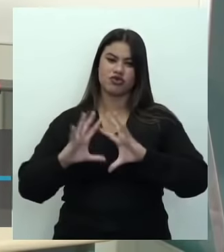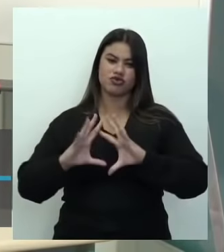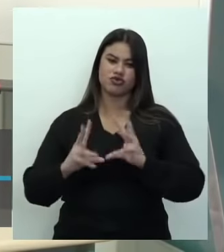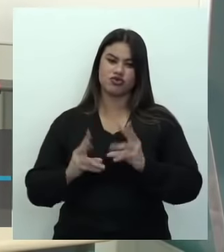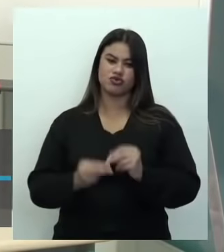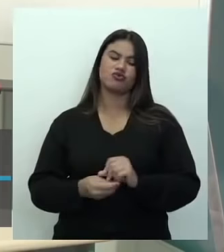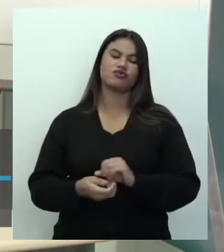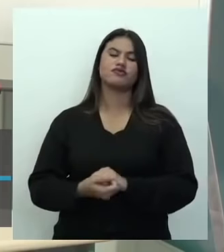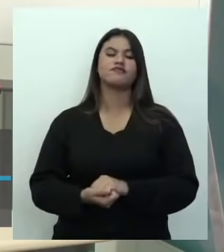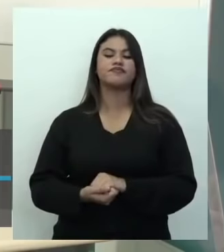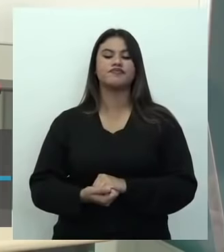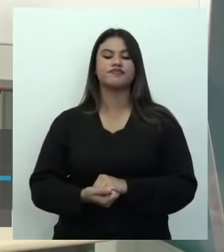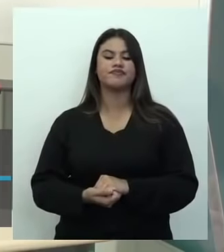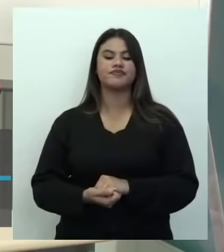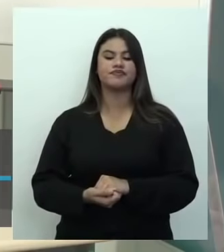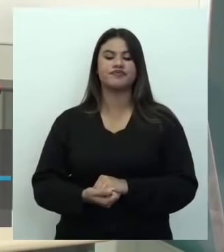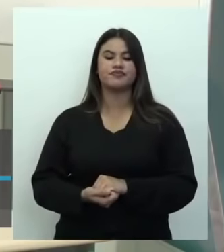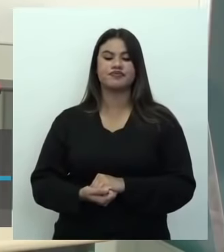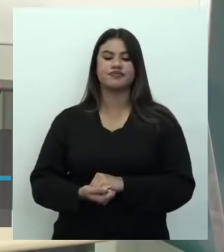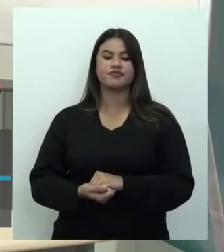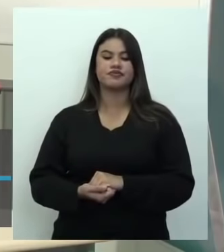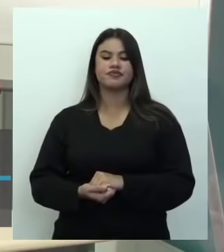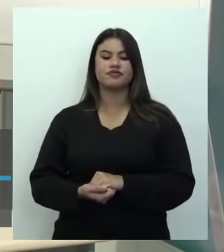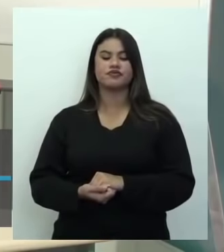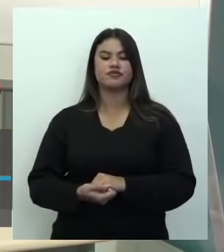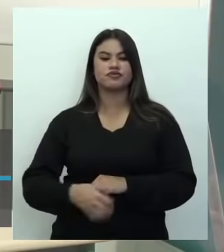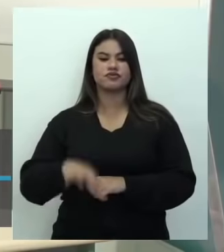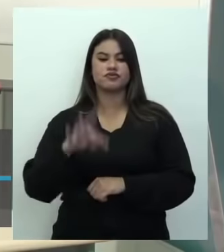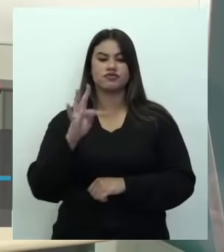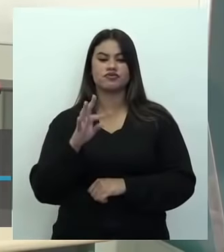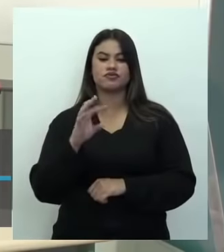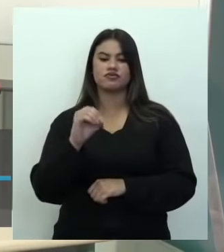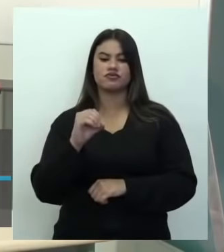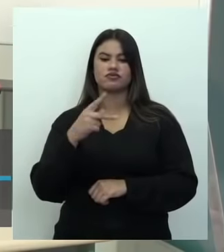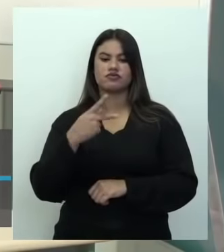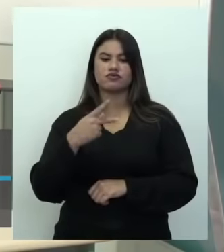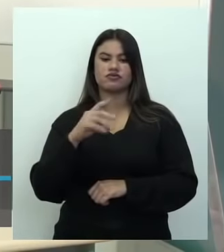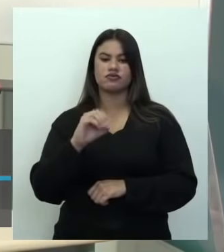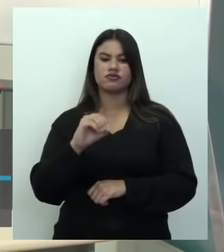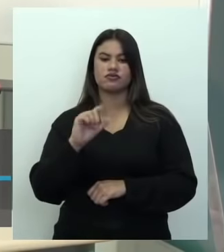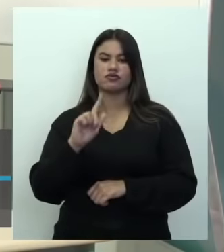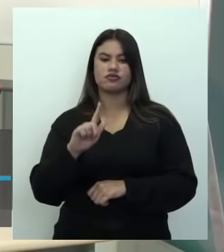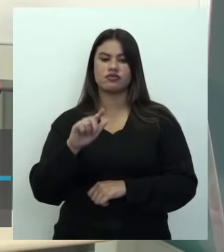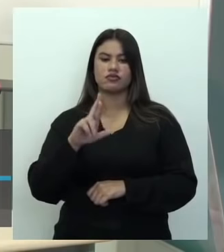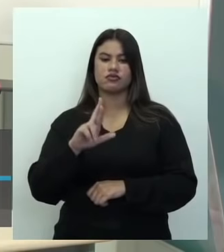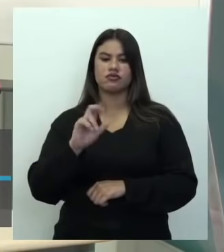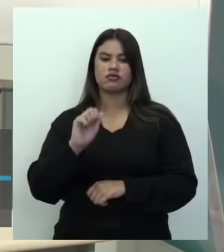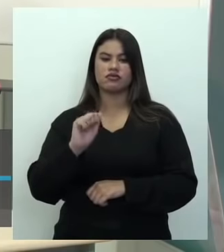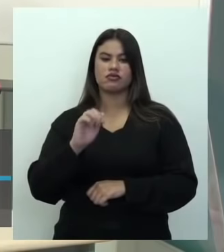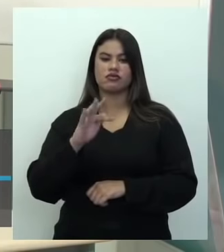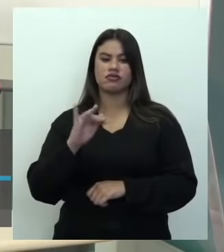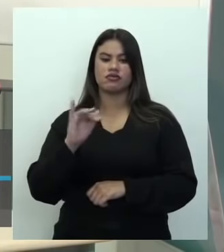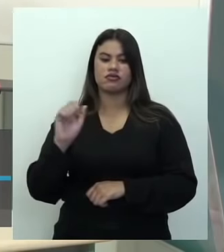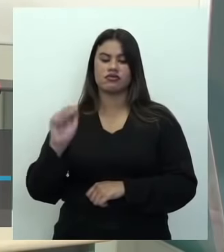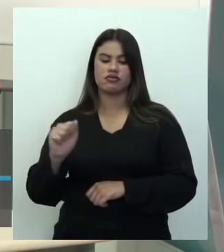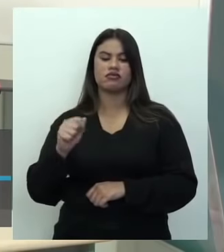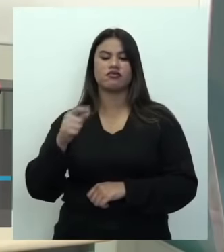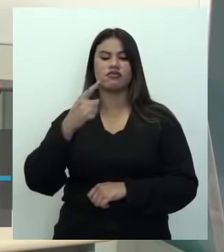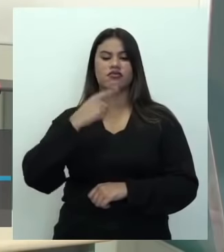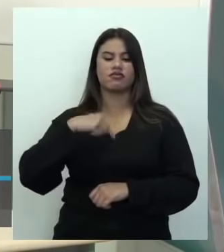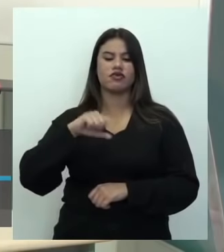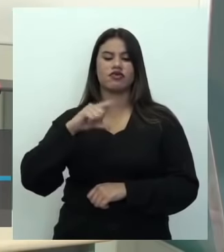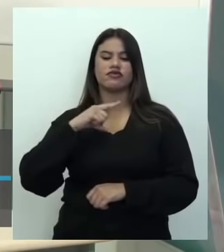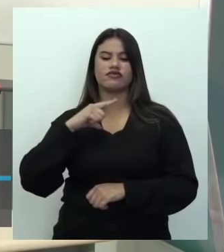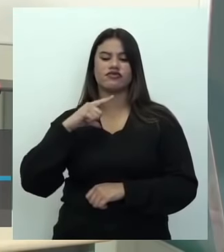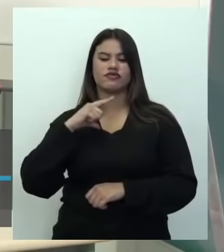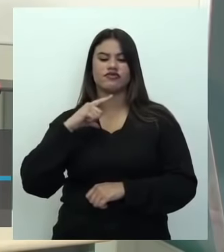dos outros mapas. Nós falamos de topografia. Quem acompanhou a aula, lembra que nós fizemos até uma rápida